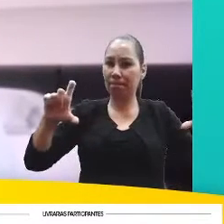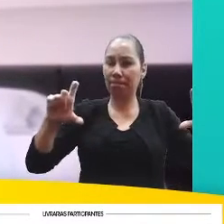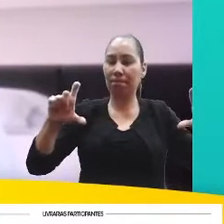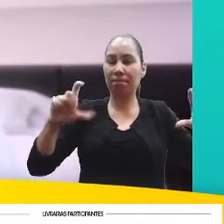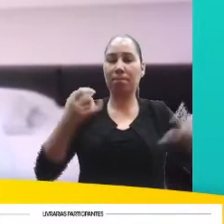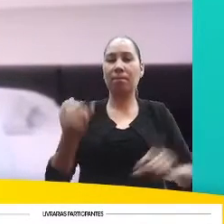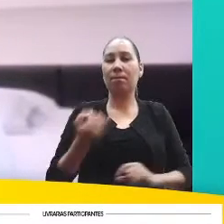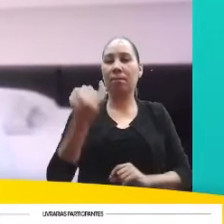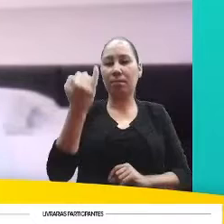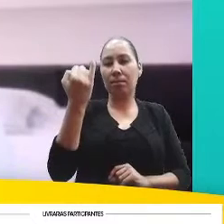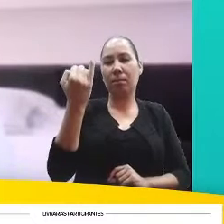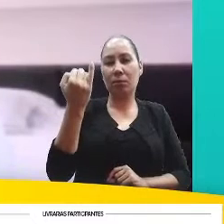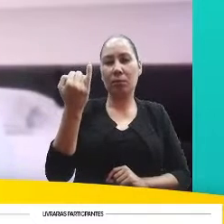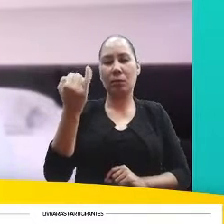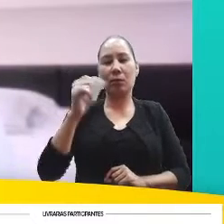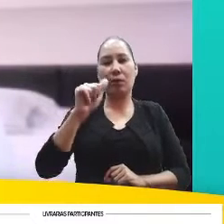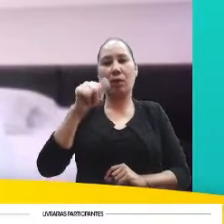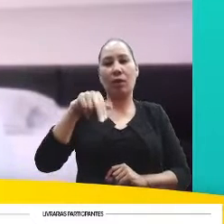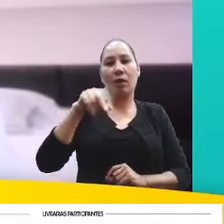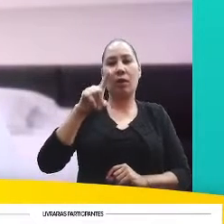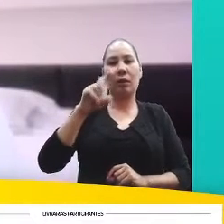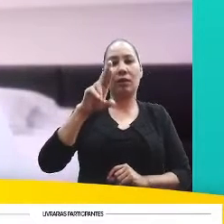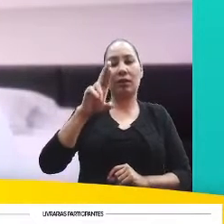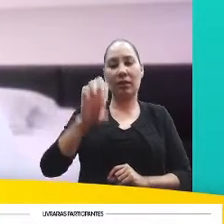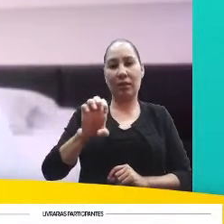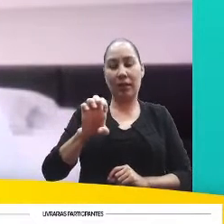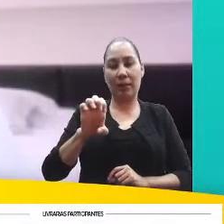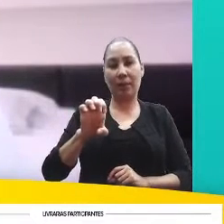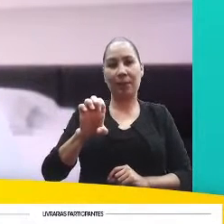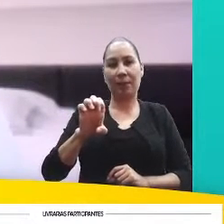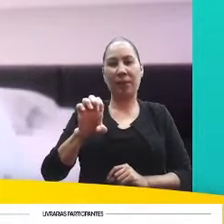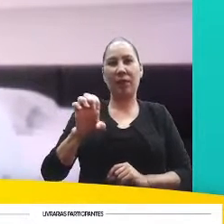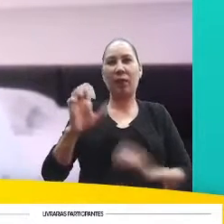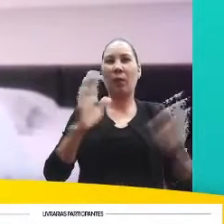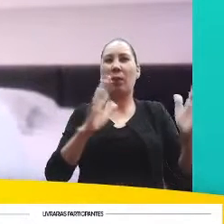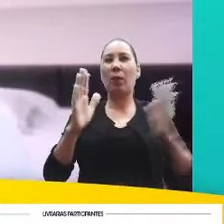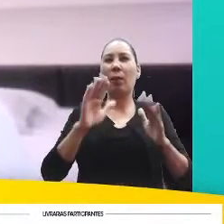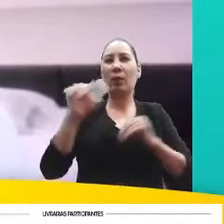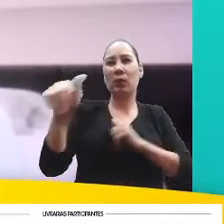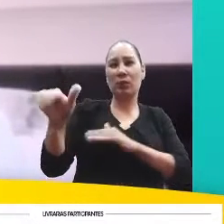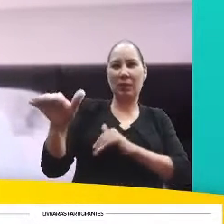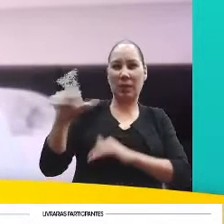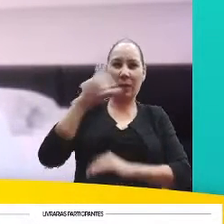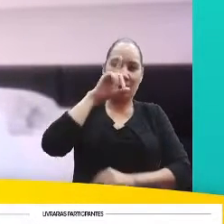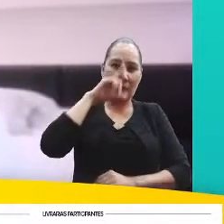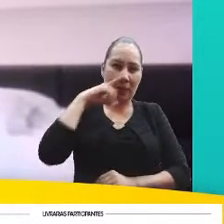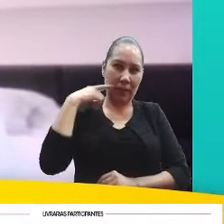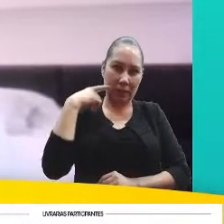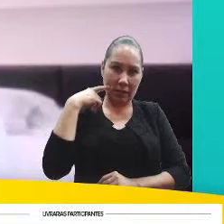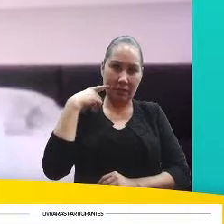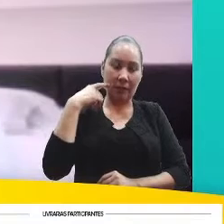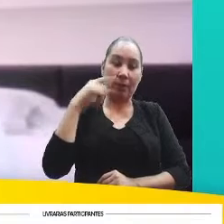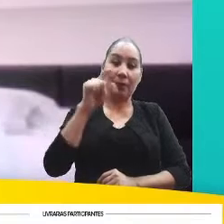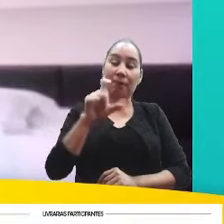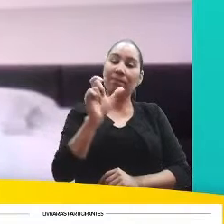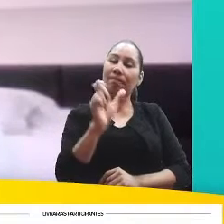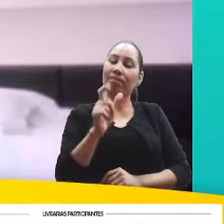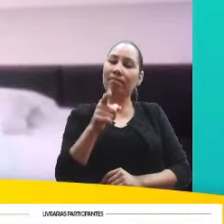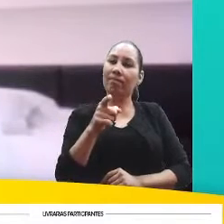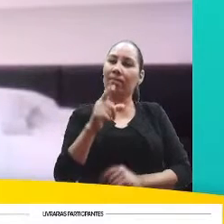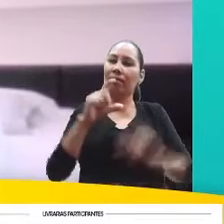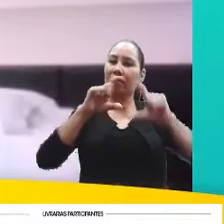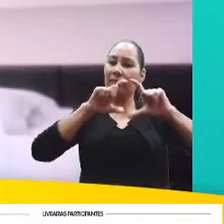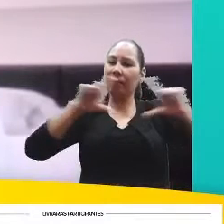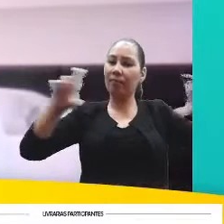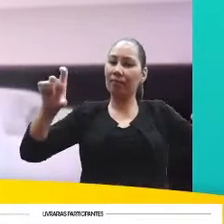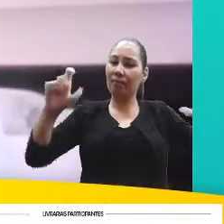no dia do Setembro Amarelo, numa palestra da Federação Espírita Brasileira, e ele teve a